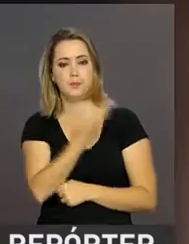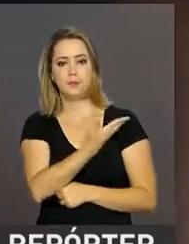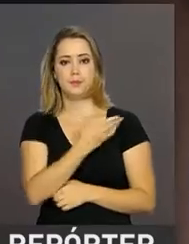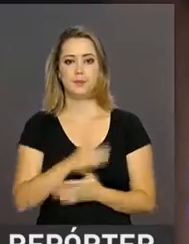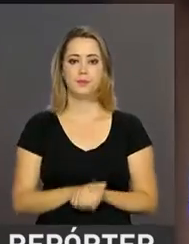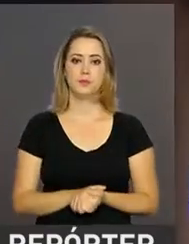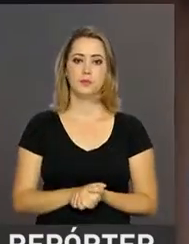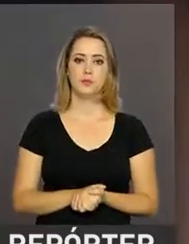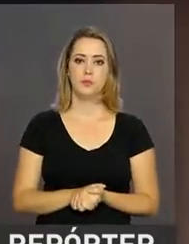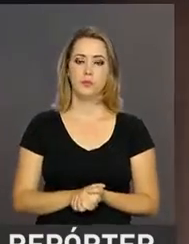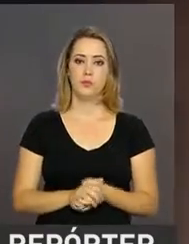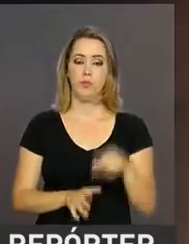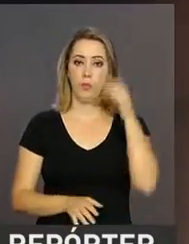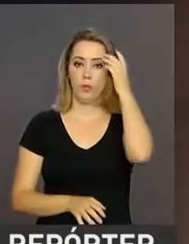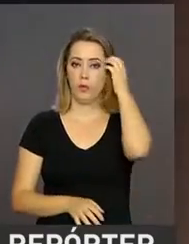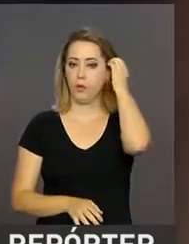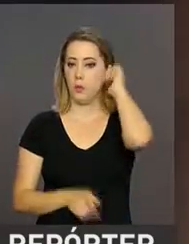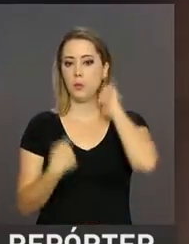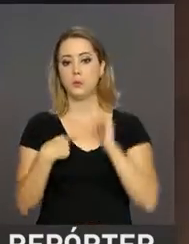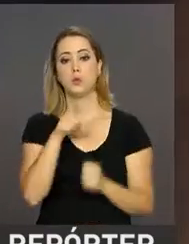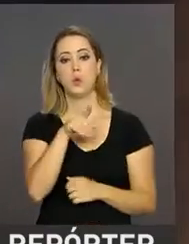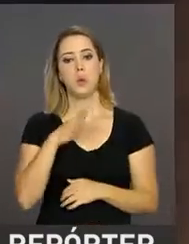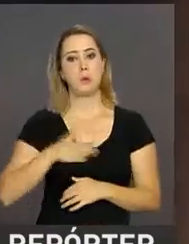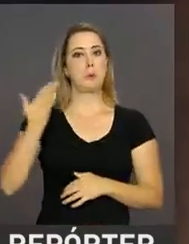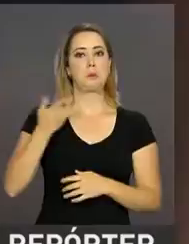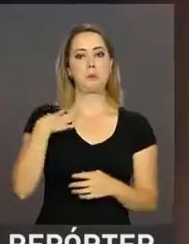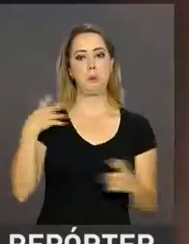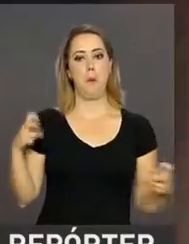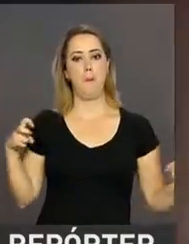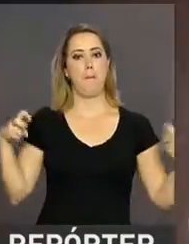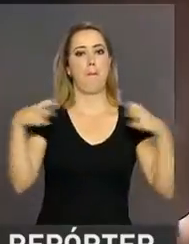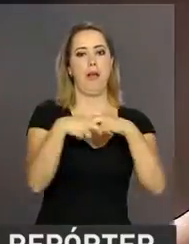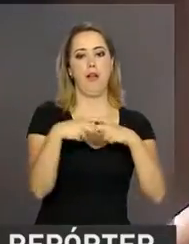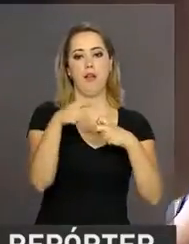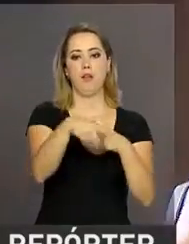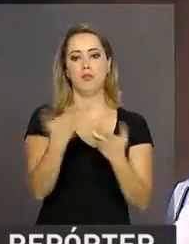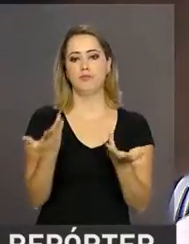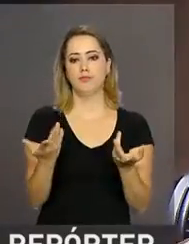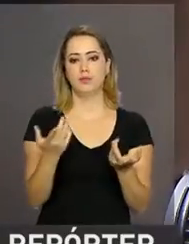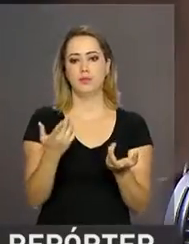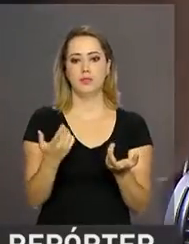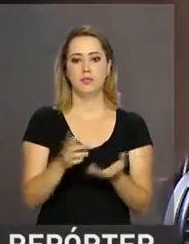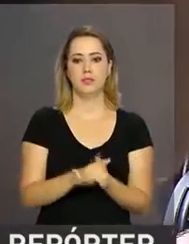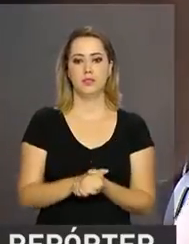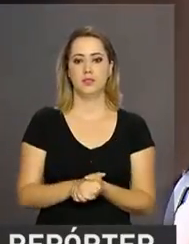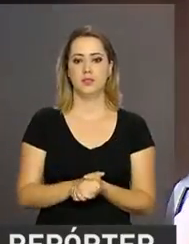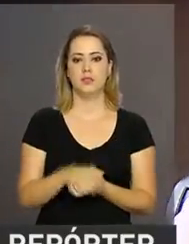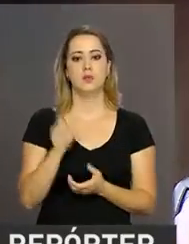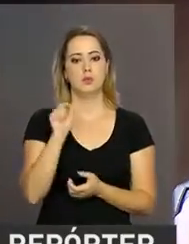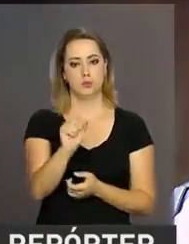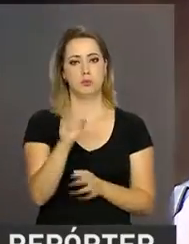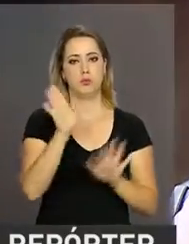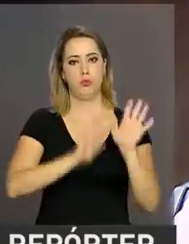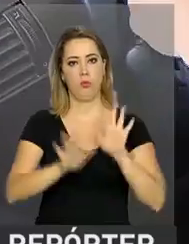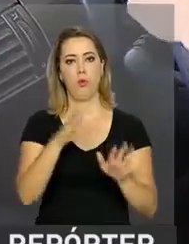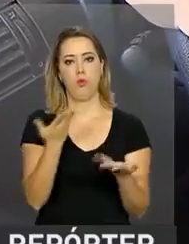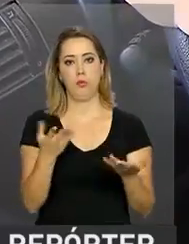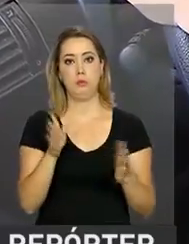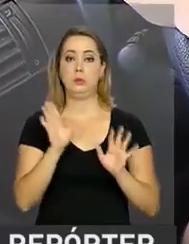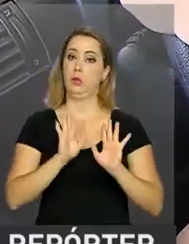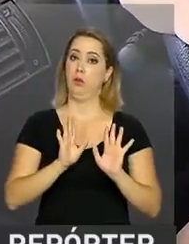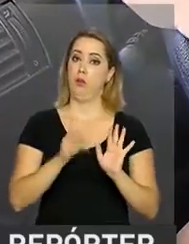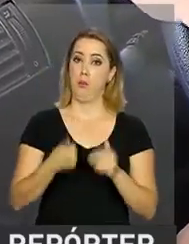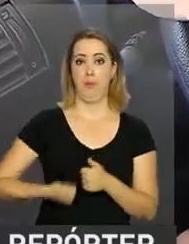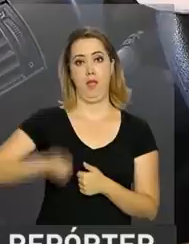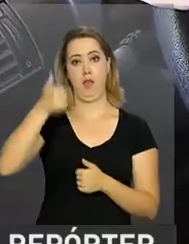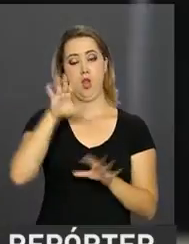um momento de distração e luis guilherme bate o carro em uma placa ainda bem que